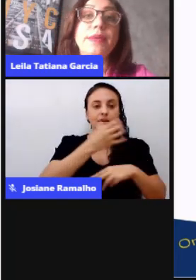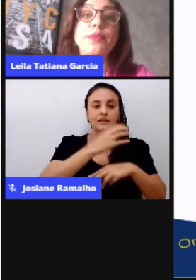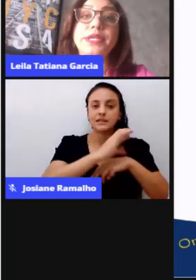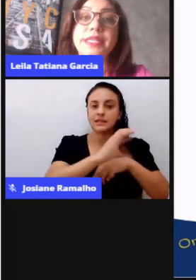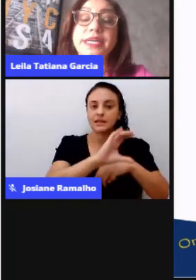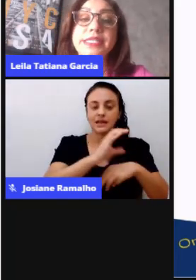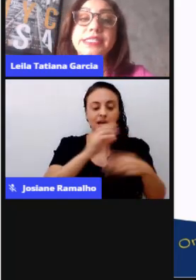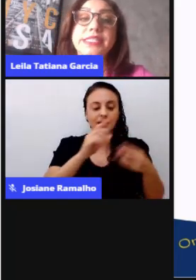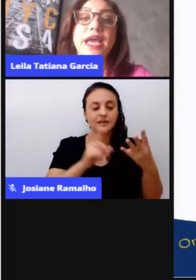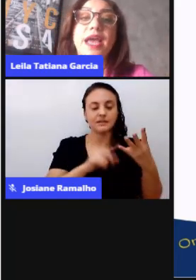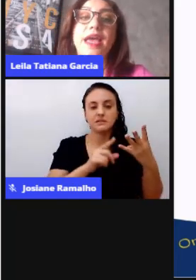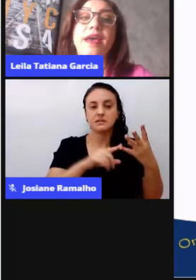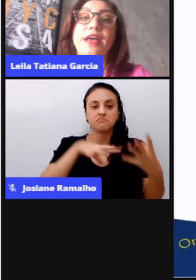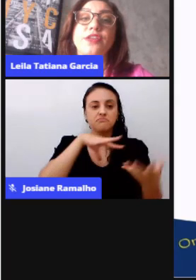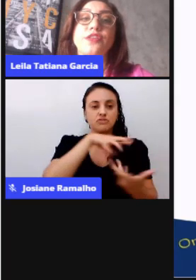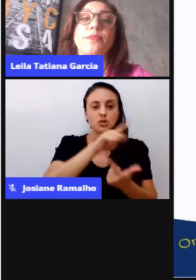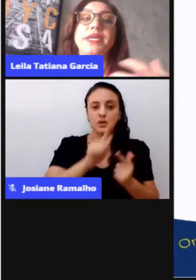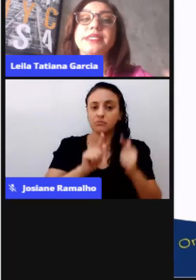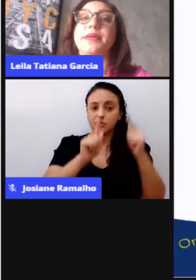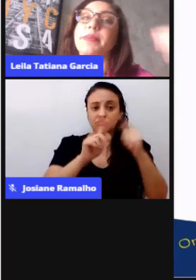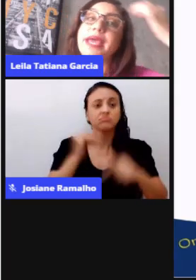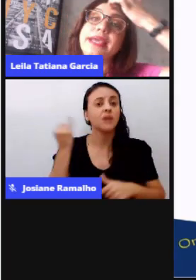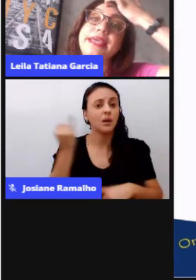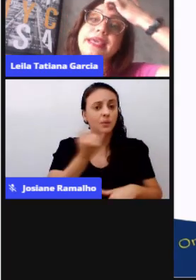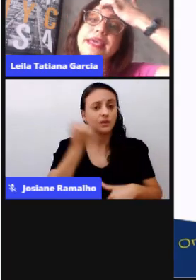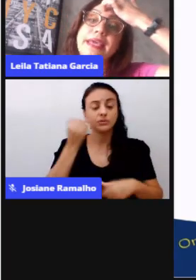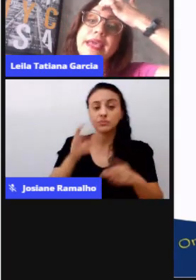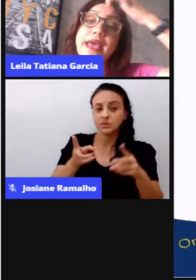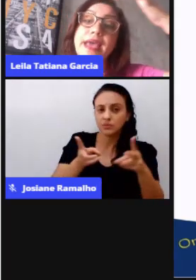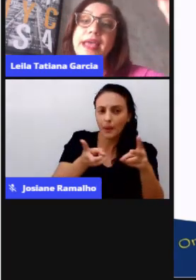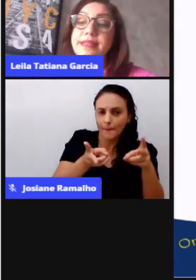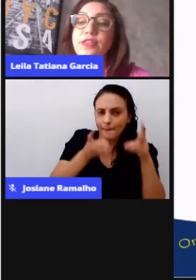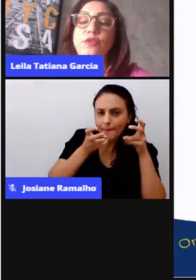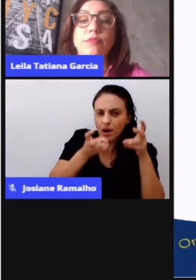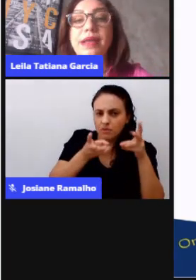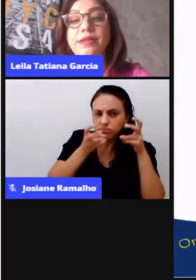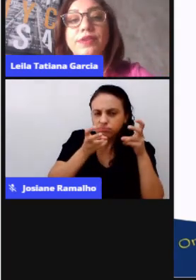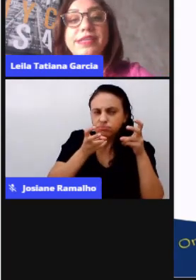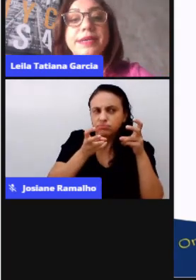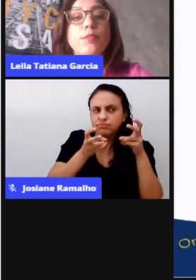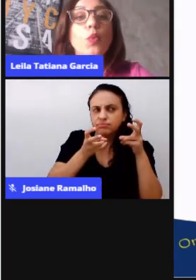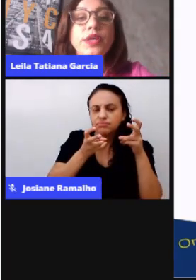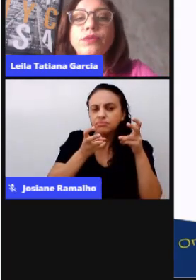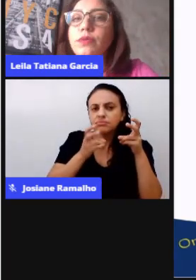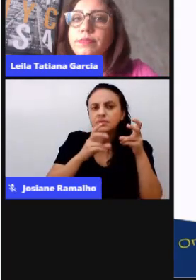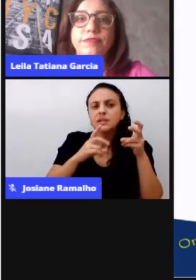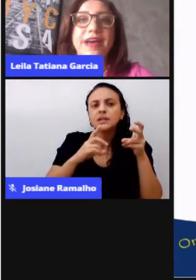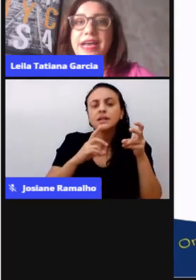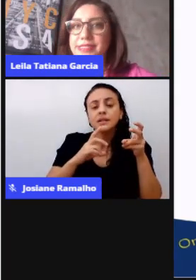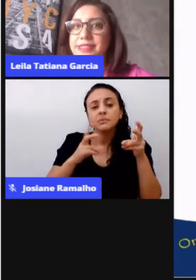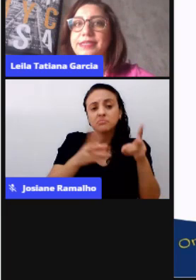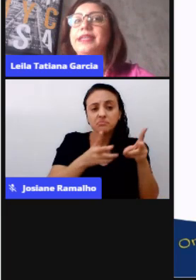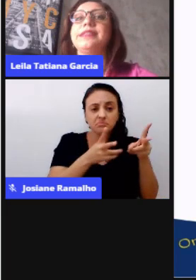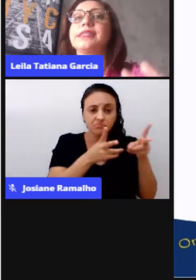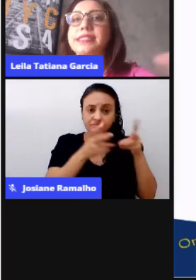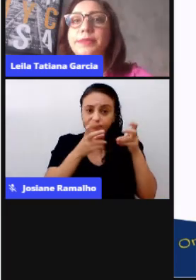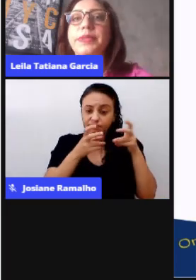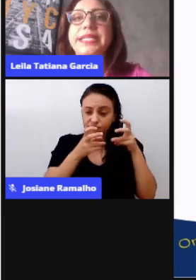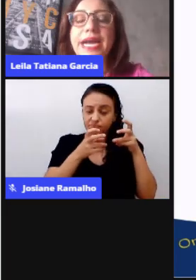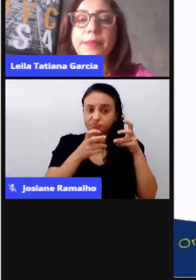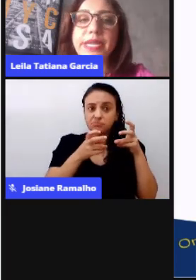né? Então, é importante a gente perceber que existe uma natureza muito vasta